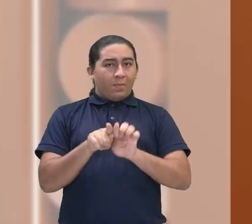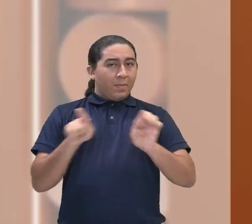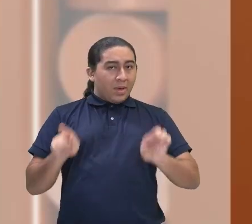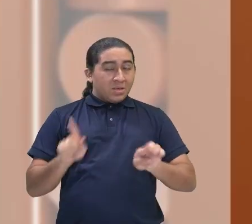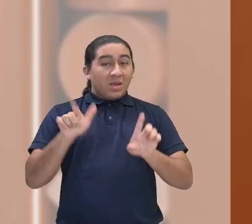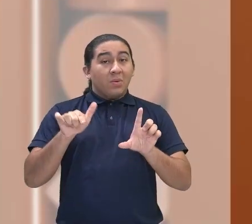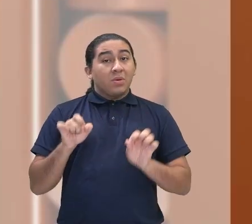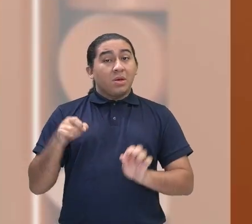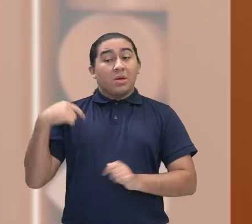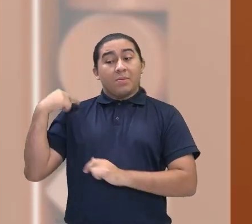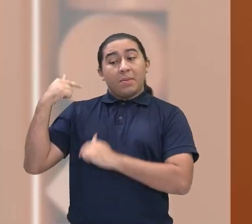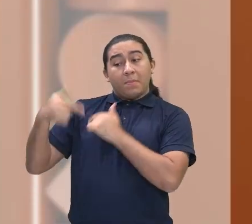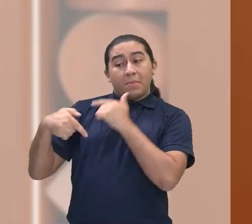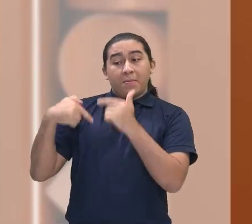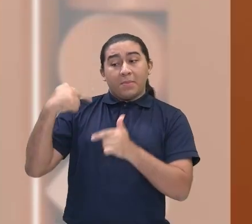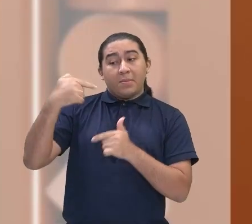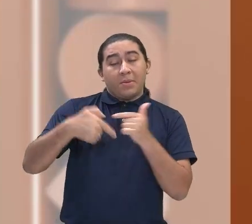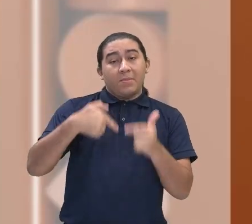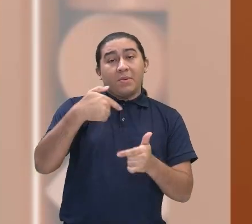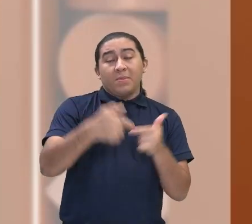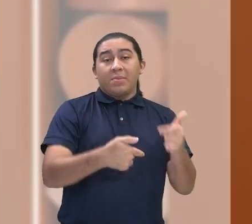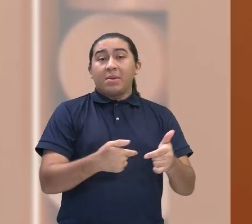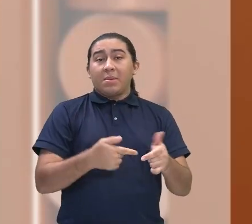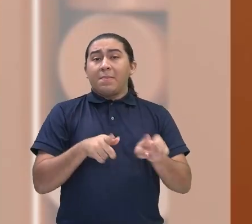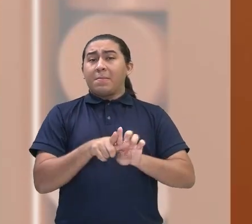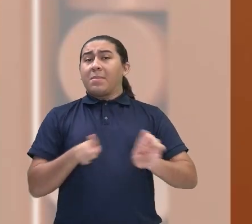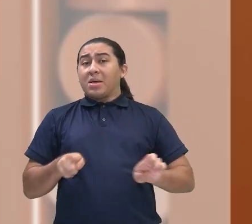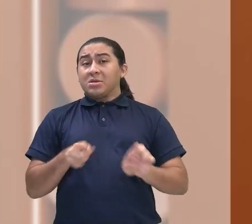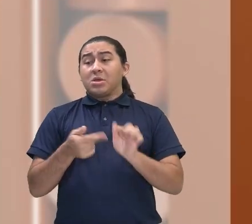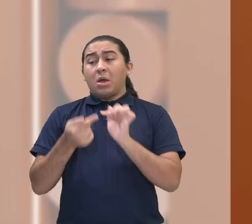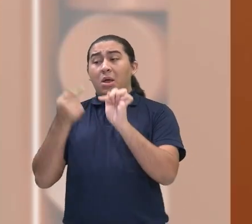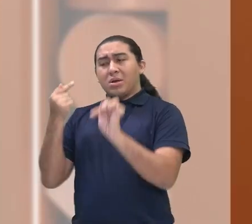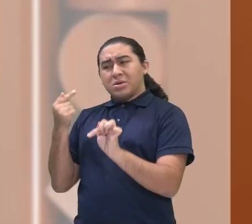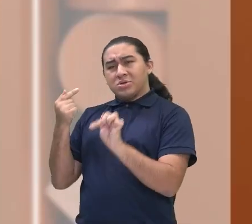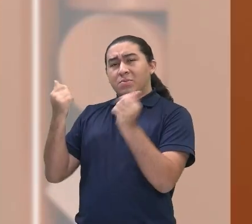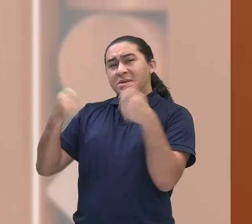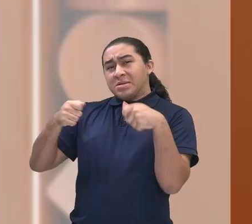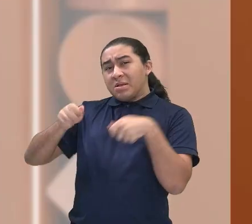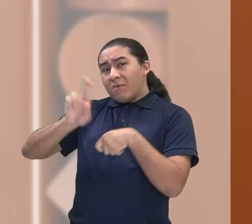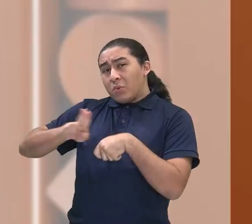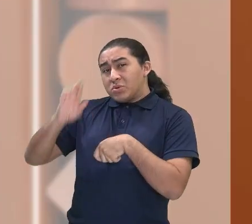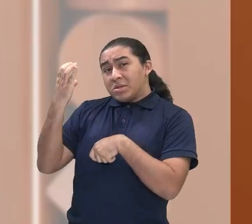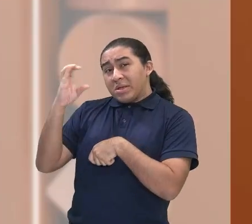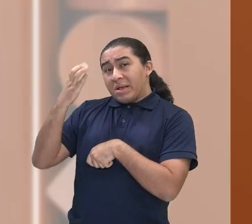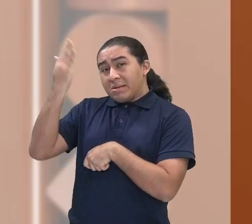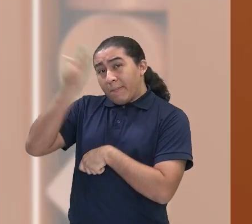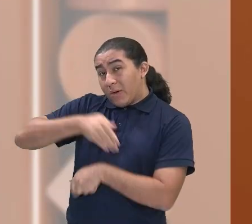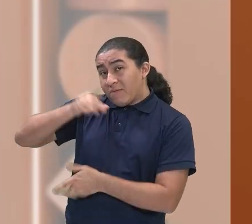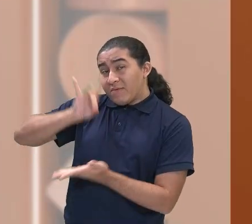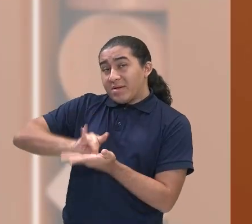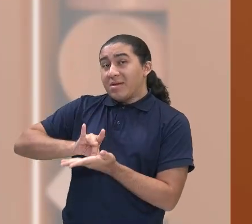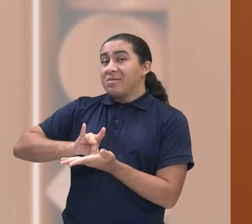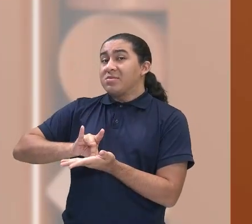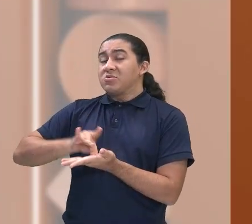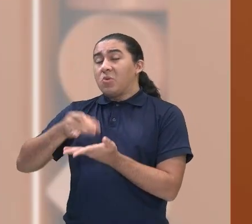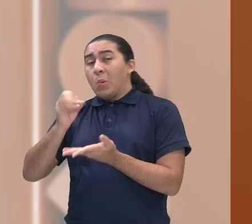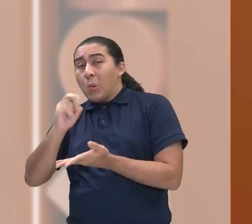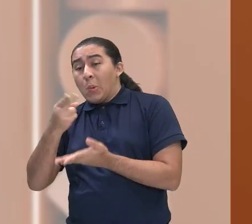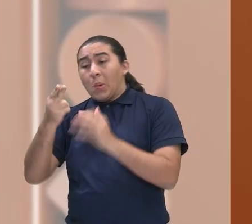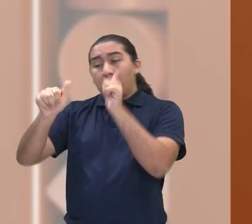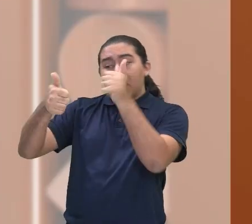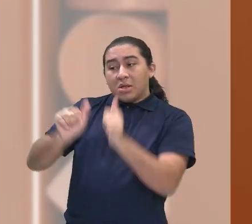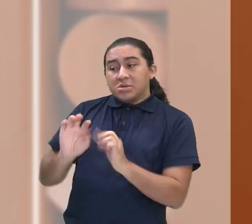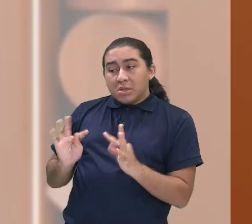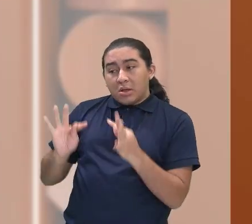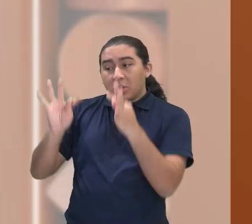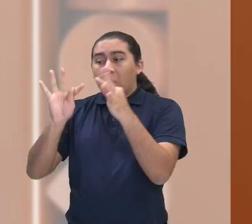entre gerações e que não necessariamente foi utilizado, né, elementos tecnológicos para